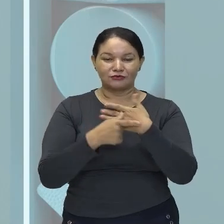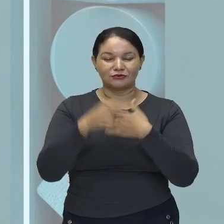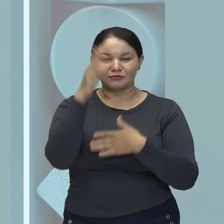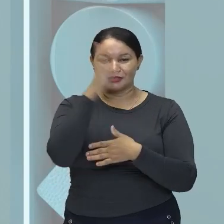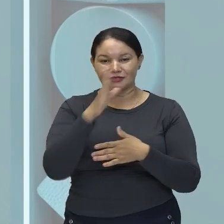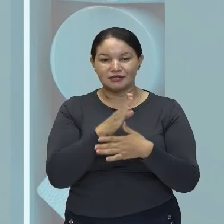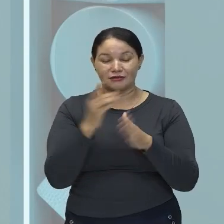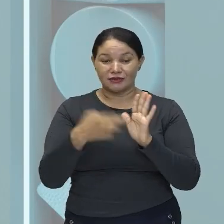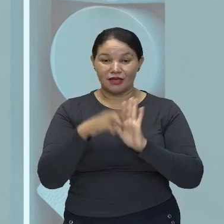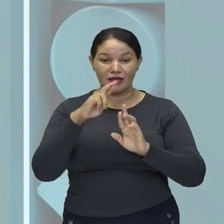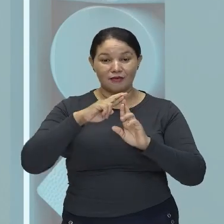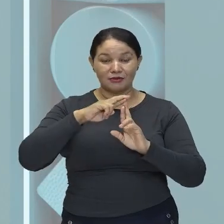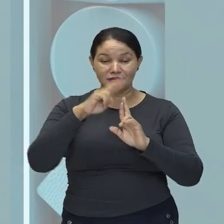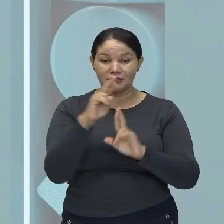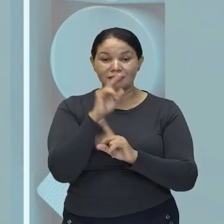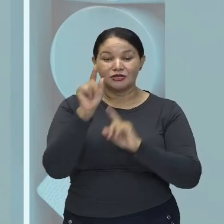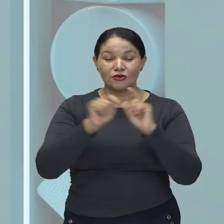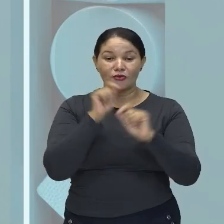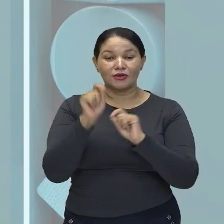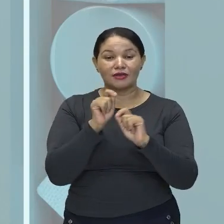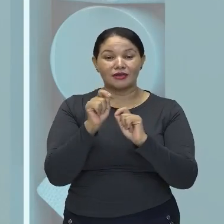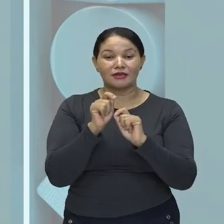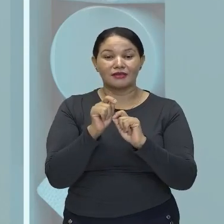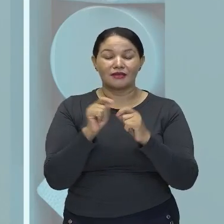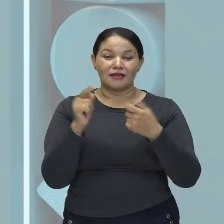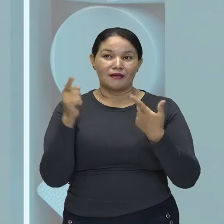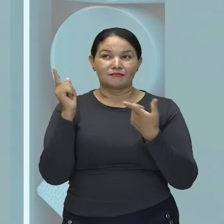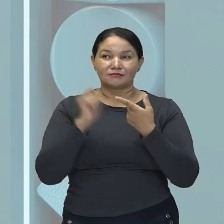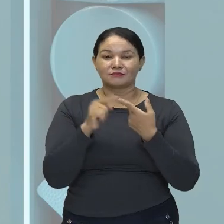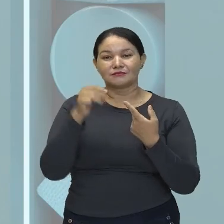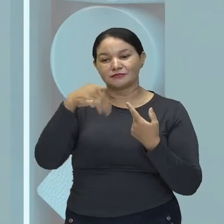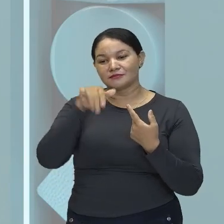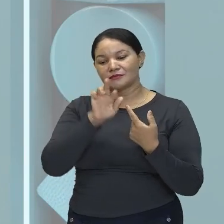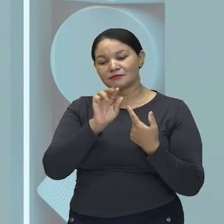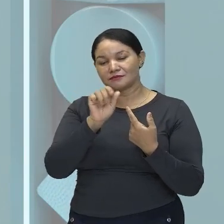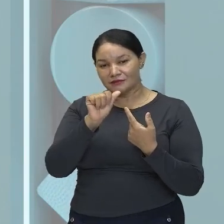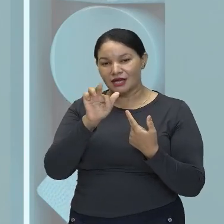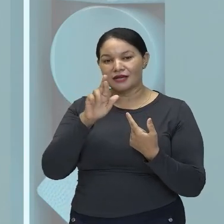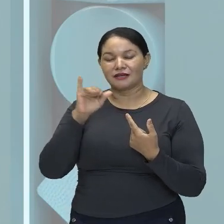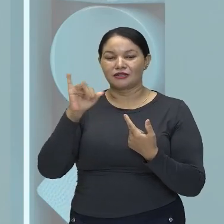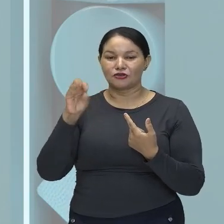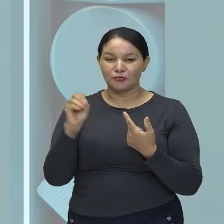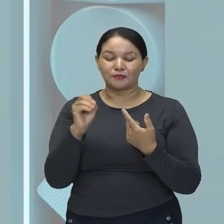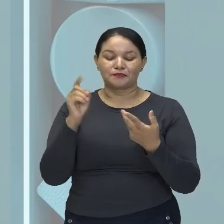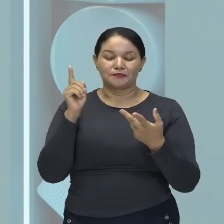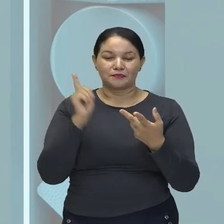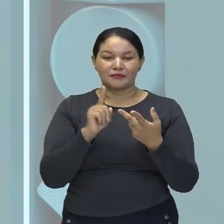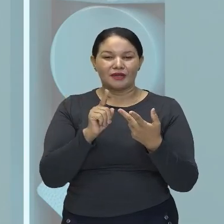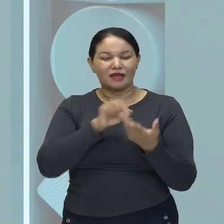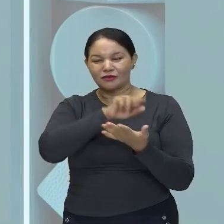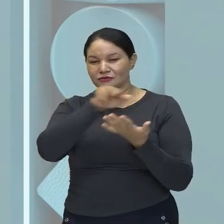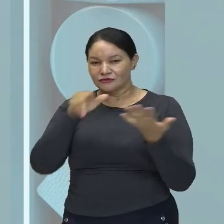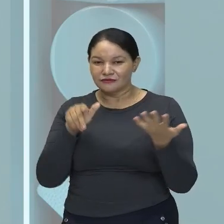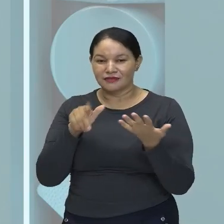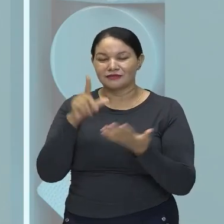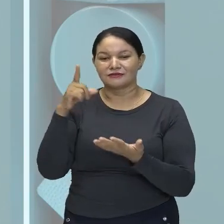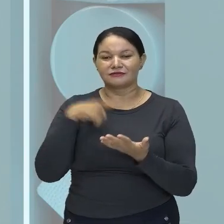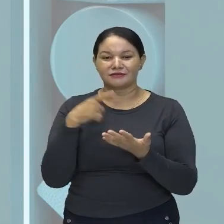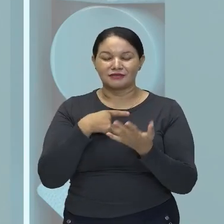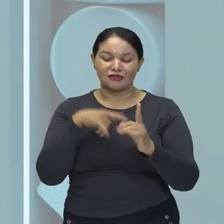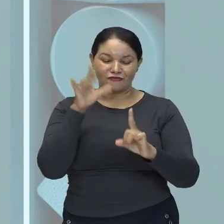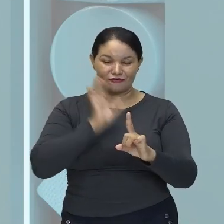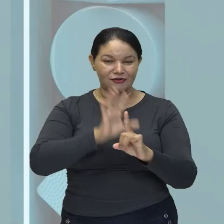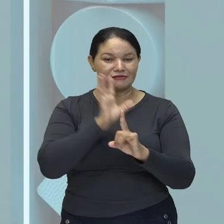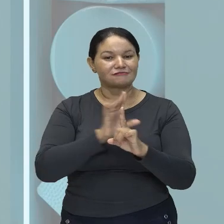representativos do movimento modernista, como Mário de Andrade, certo? Que traz aí uma influência